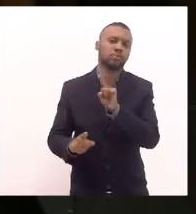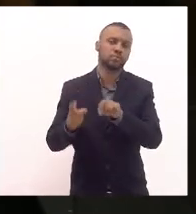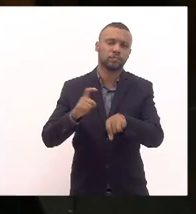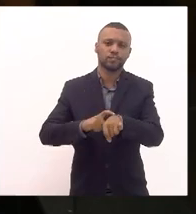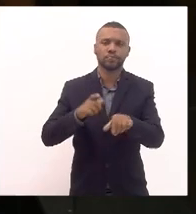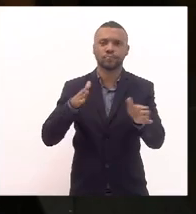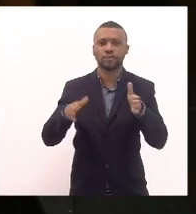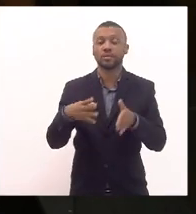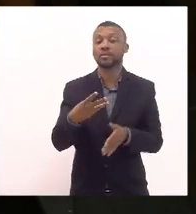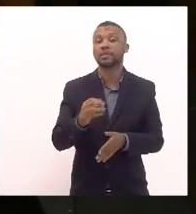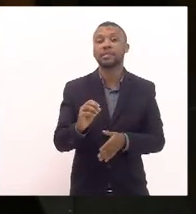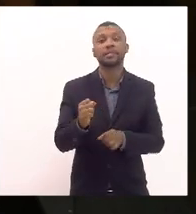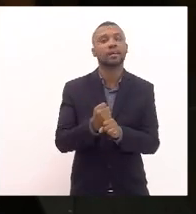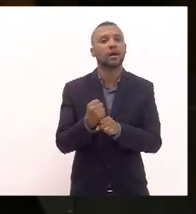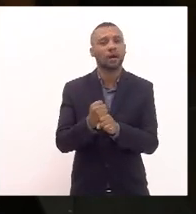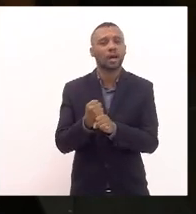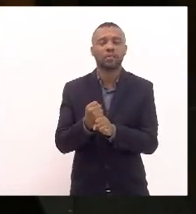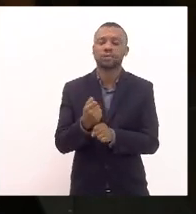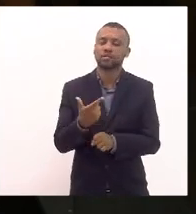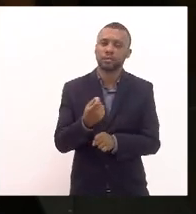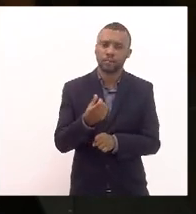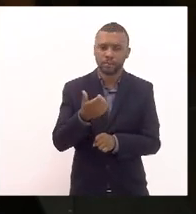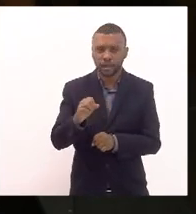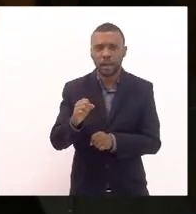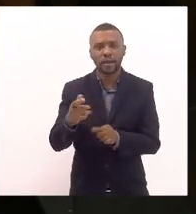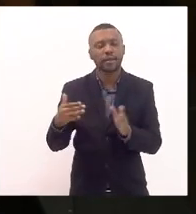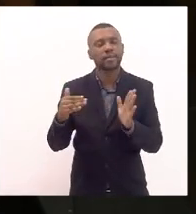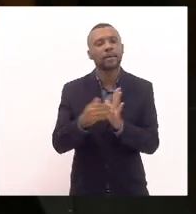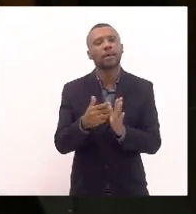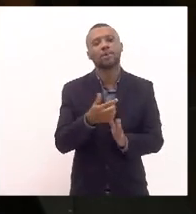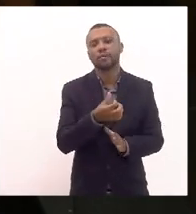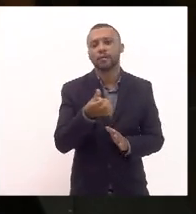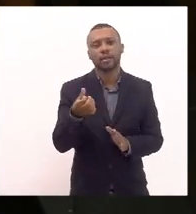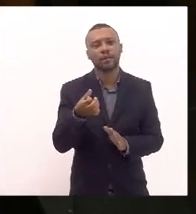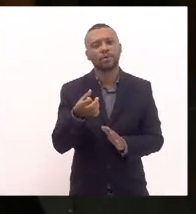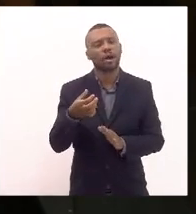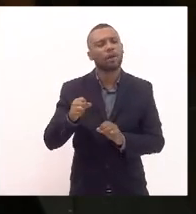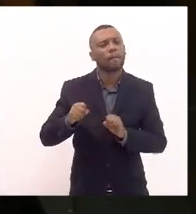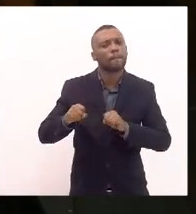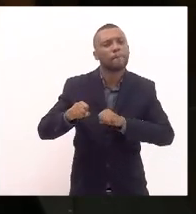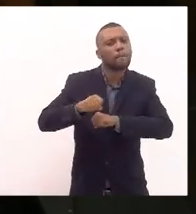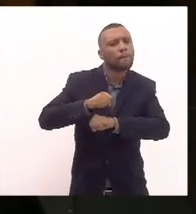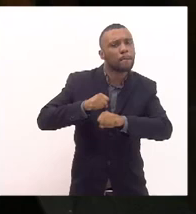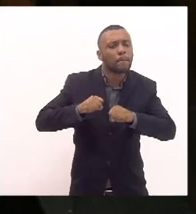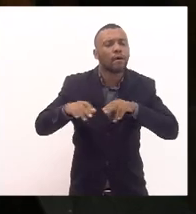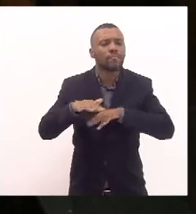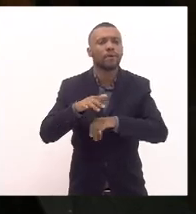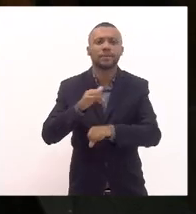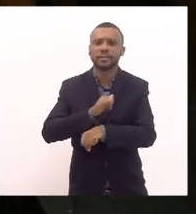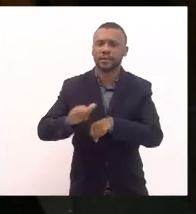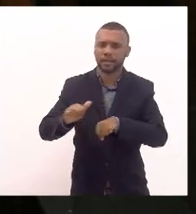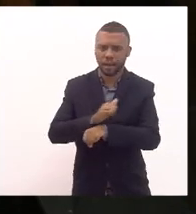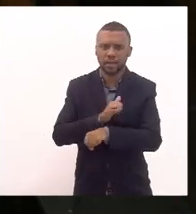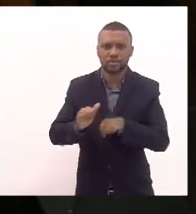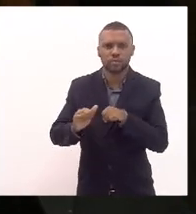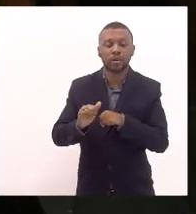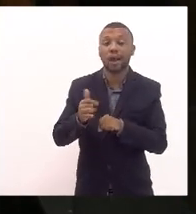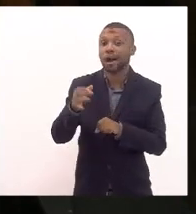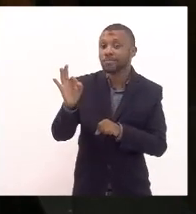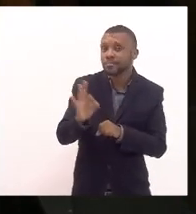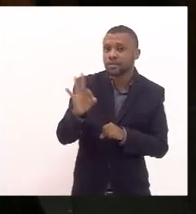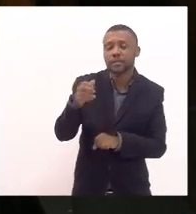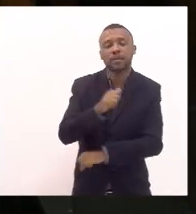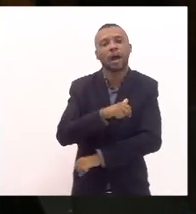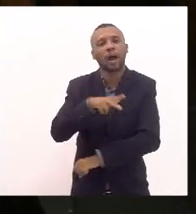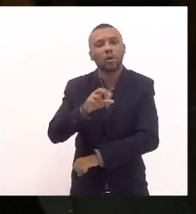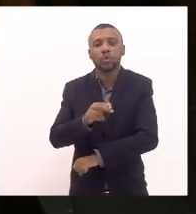30 anos de 2010 a 2016 Olha o movimento estratégico é o número de estudantes